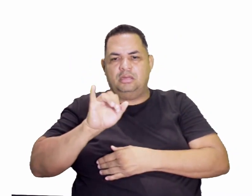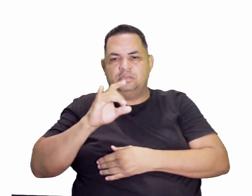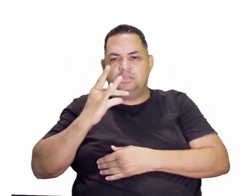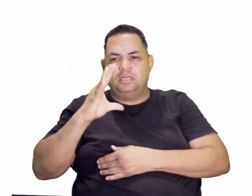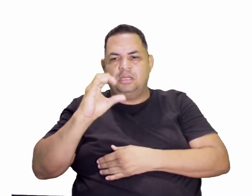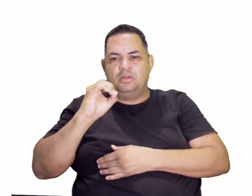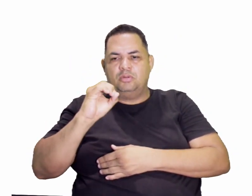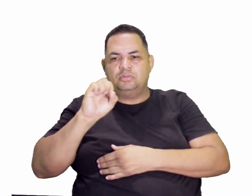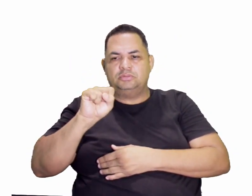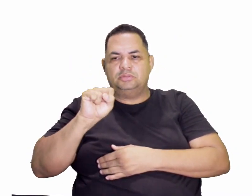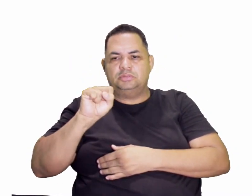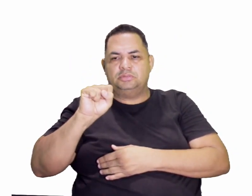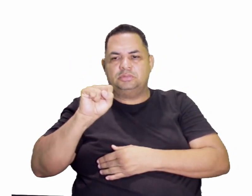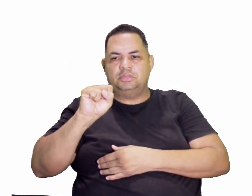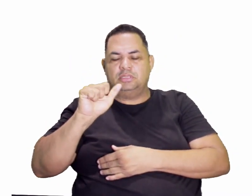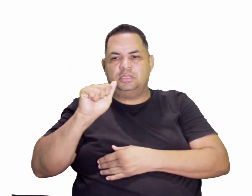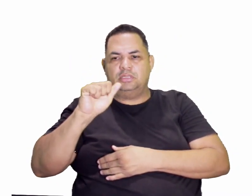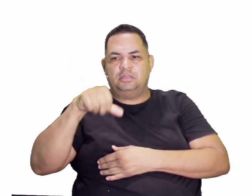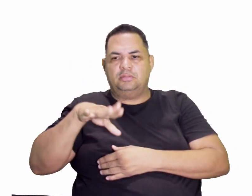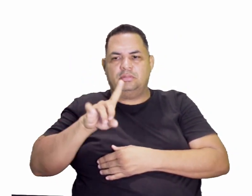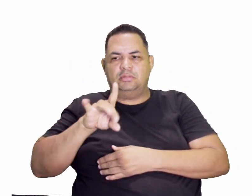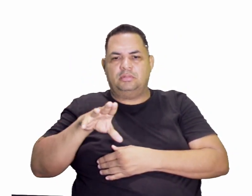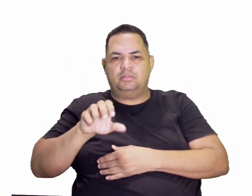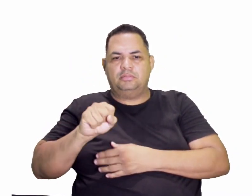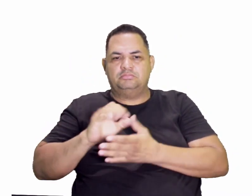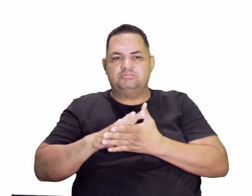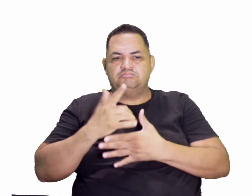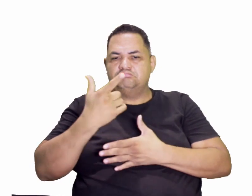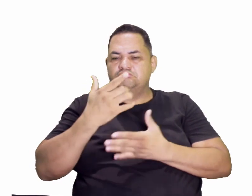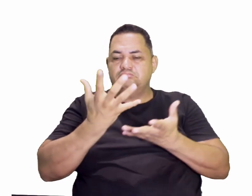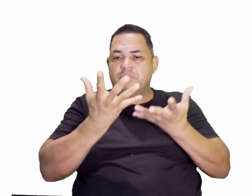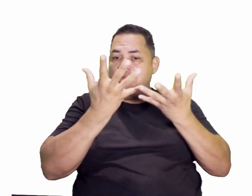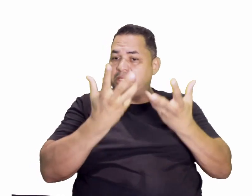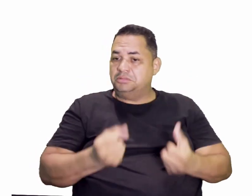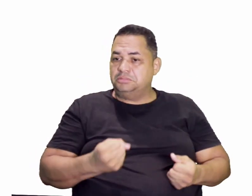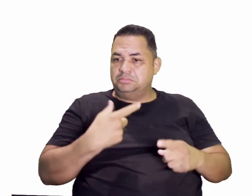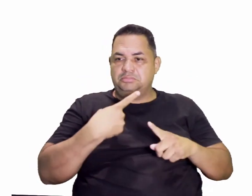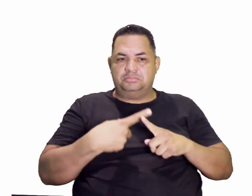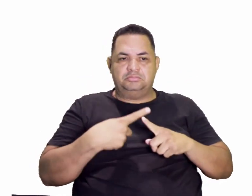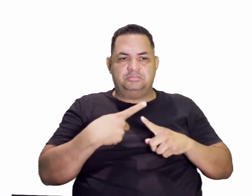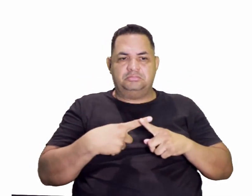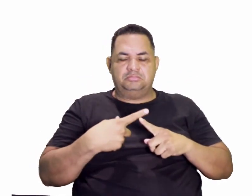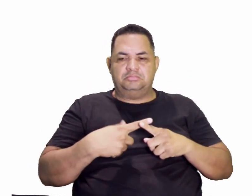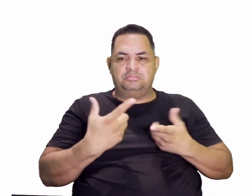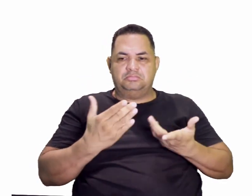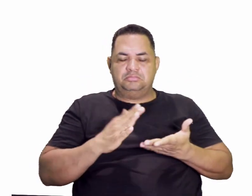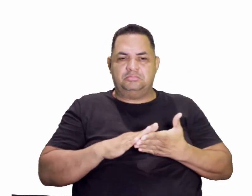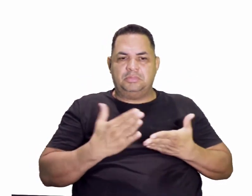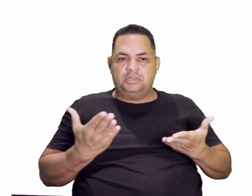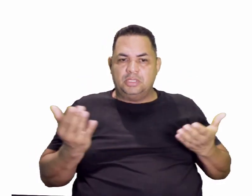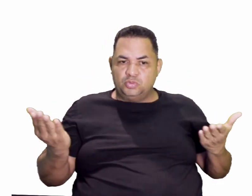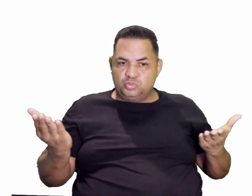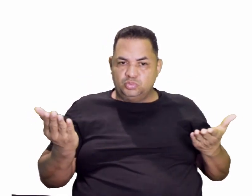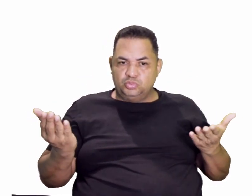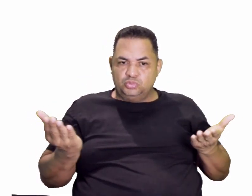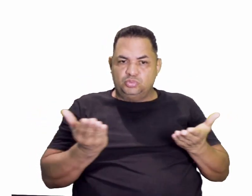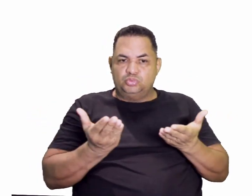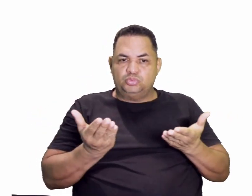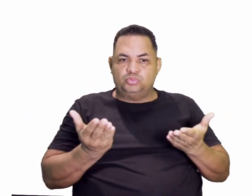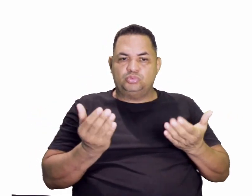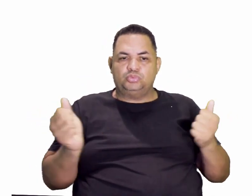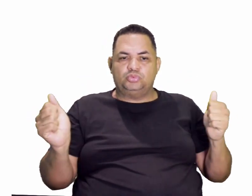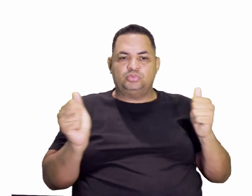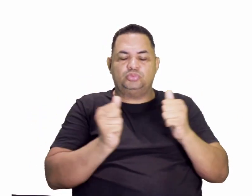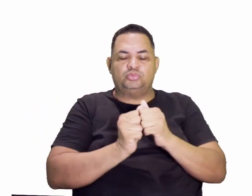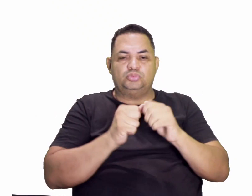ele apresentou, sem aceitação na época, no entanto, por parte de seus contemporâneos. Essa